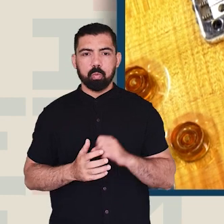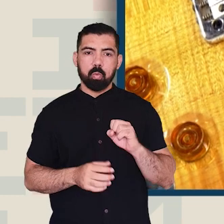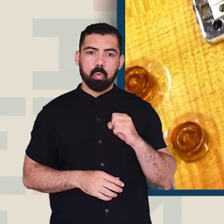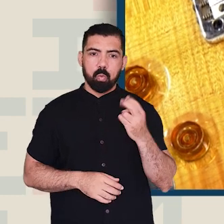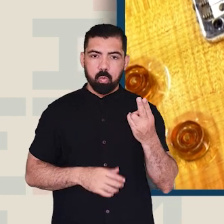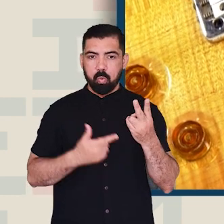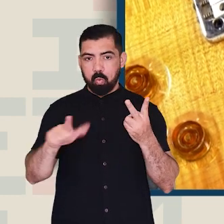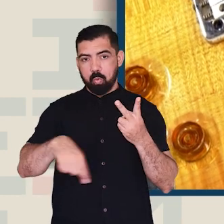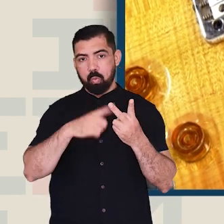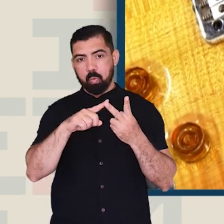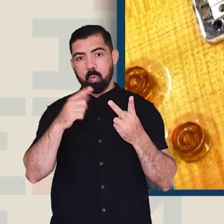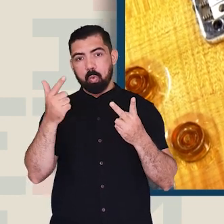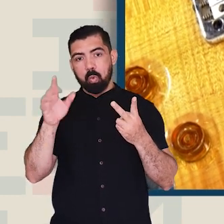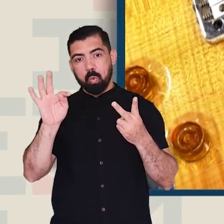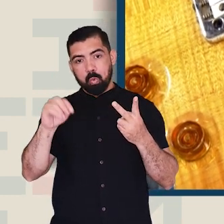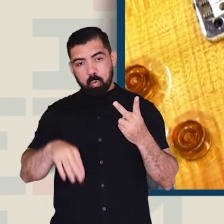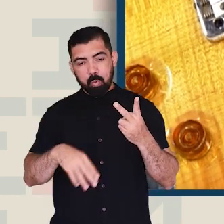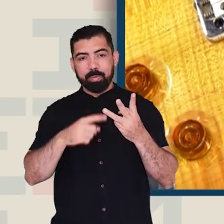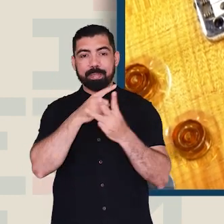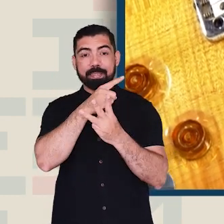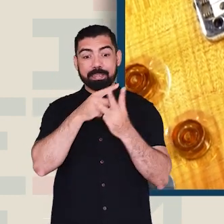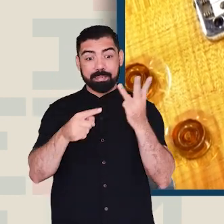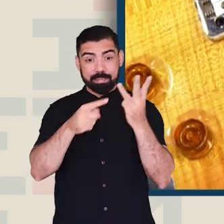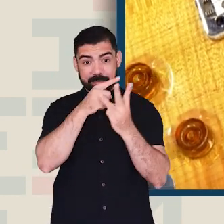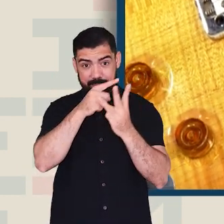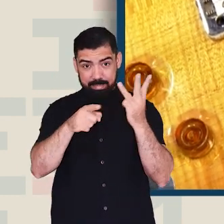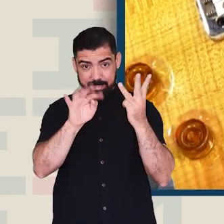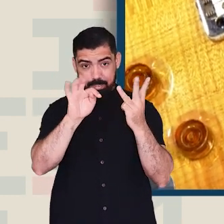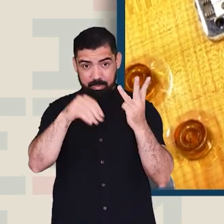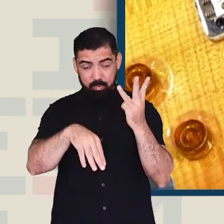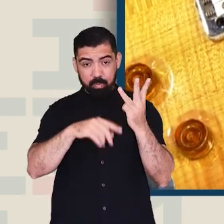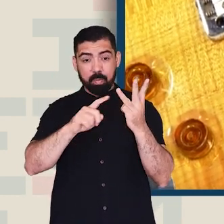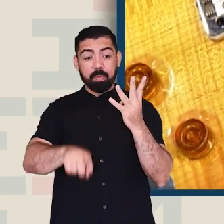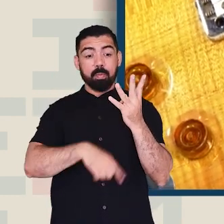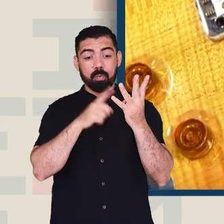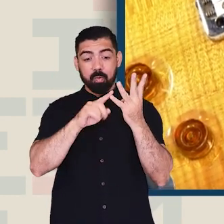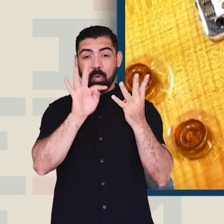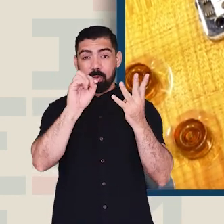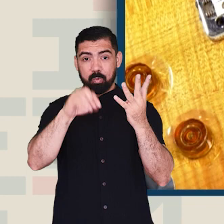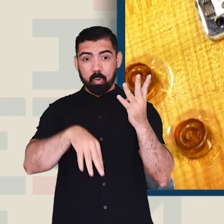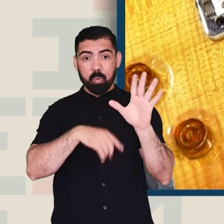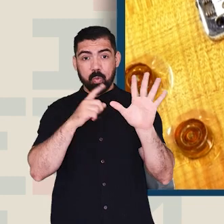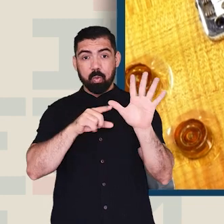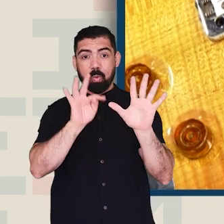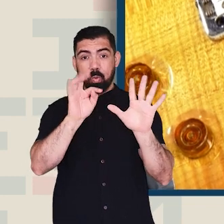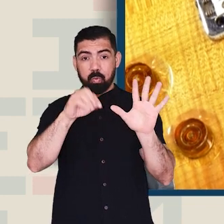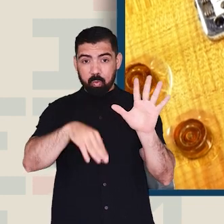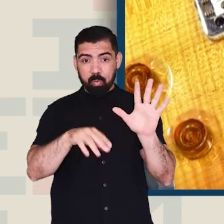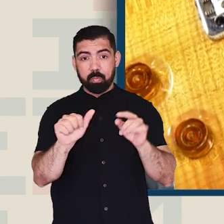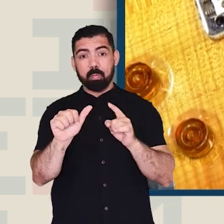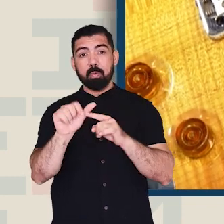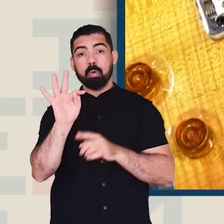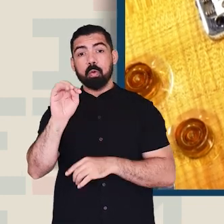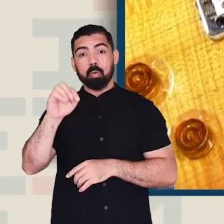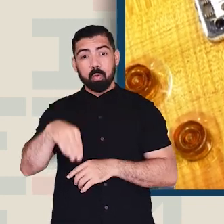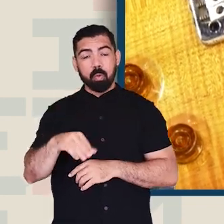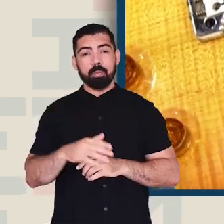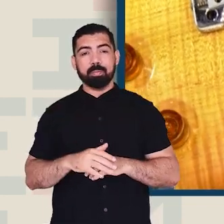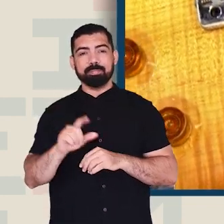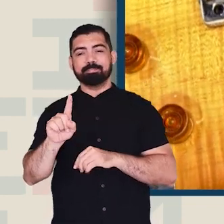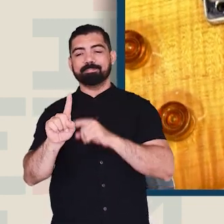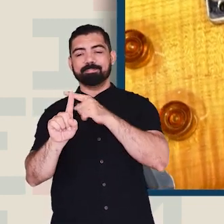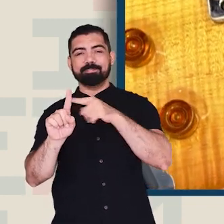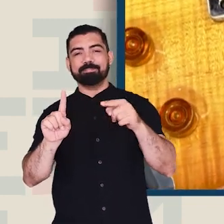outro tom, semitom ou meio tom, mais um tom, mais um tom, mais um tom,